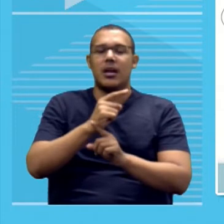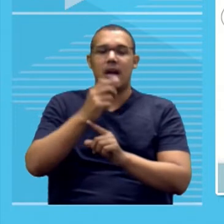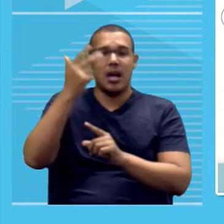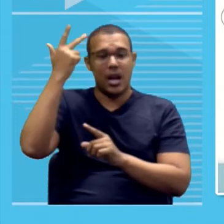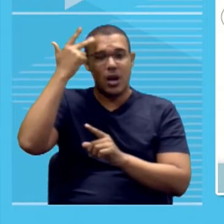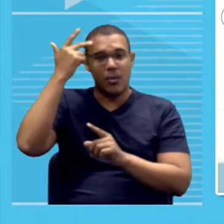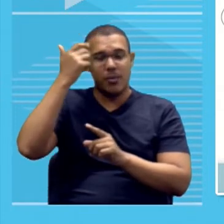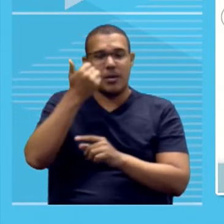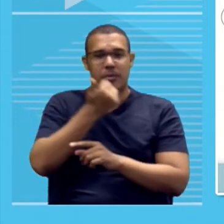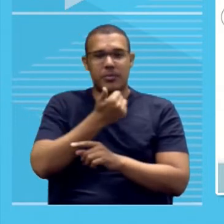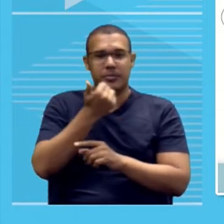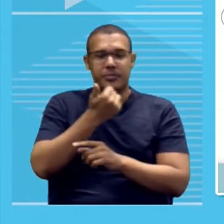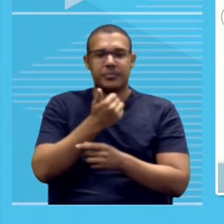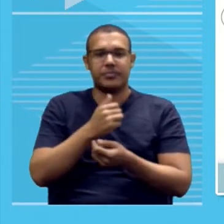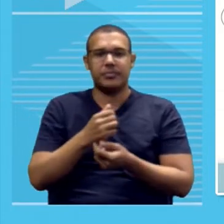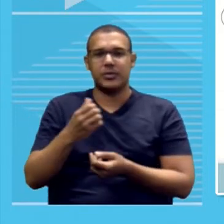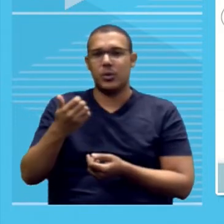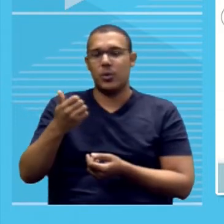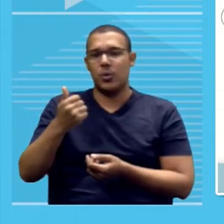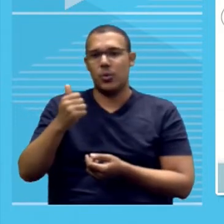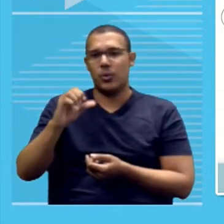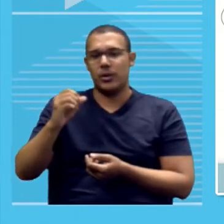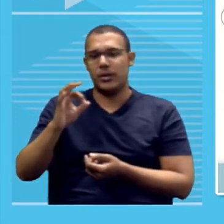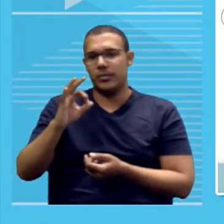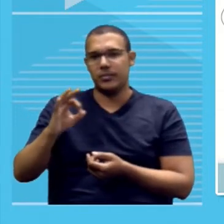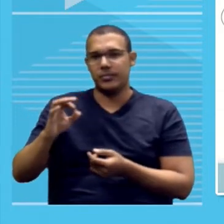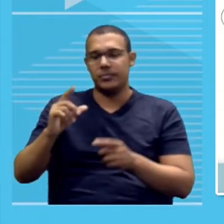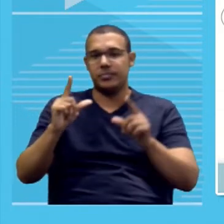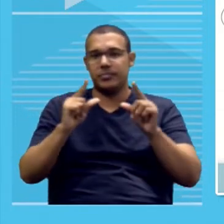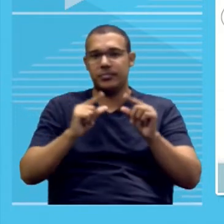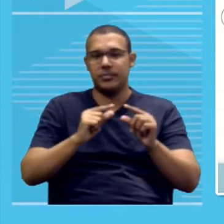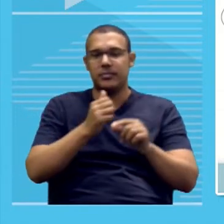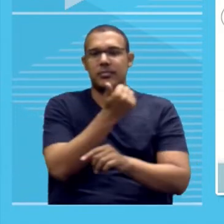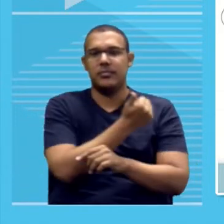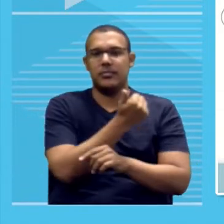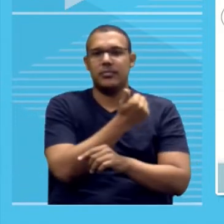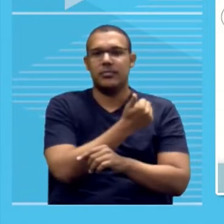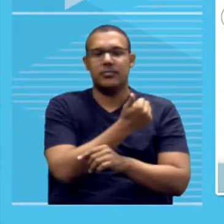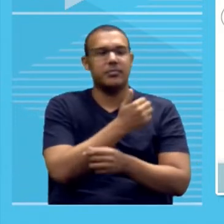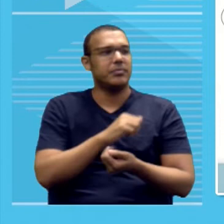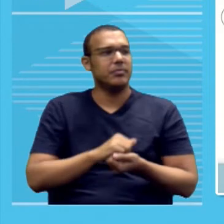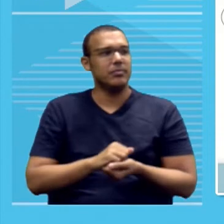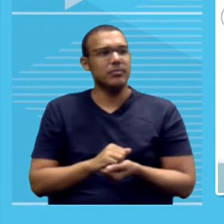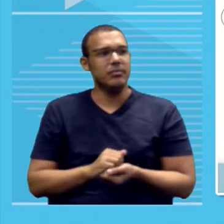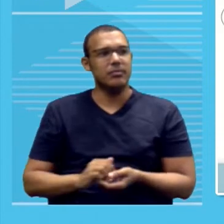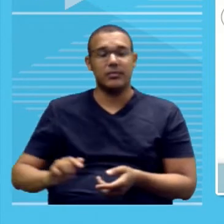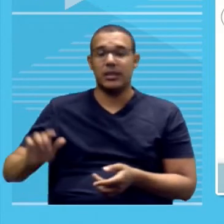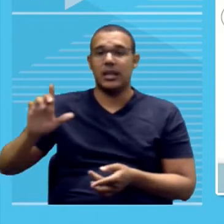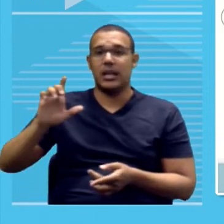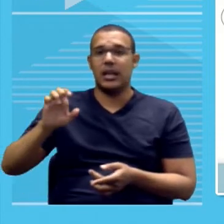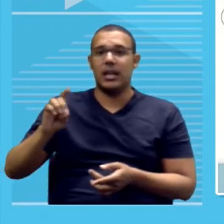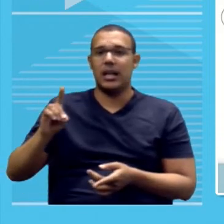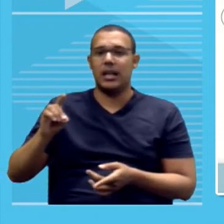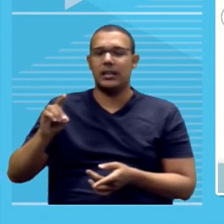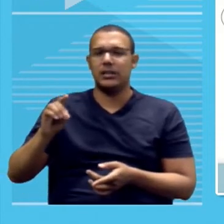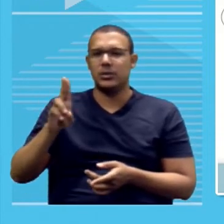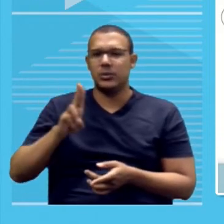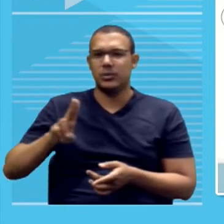tá bom? Até 80% menos do que a lâmpada comum. E a lâmpada de LED, ela consegue consumir até